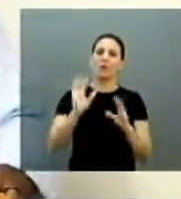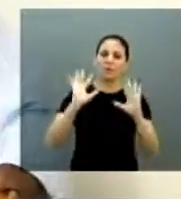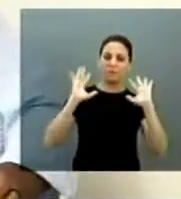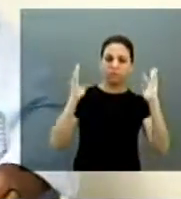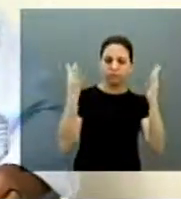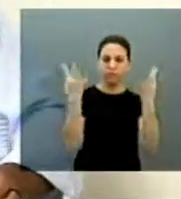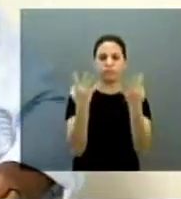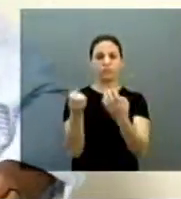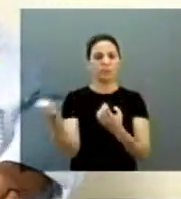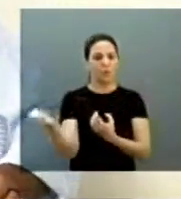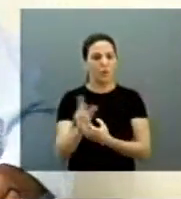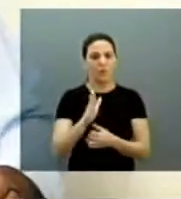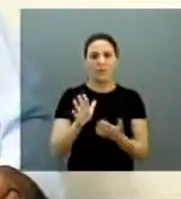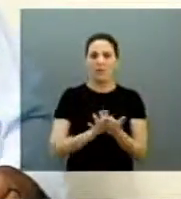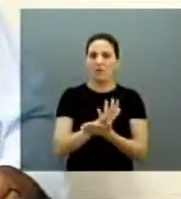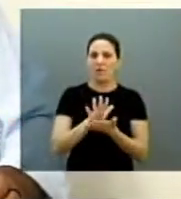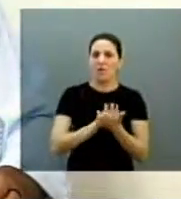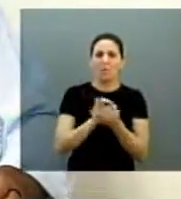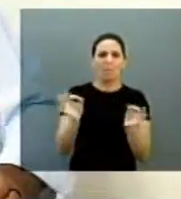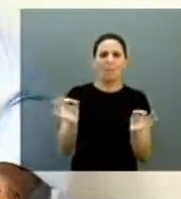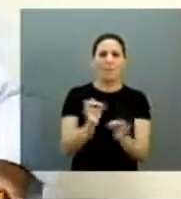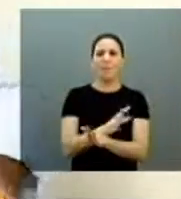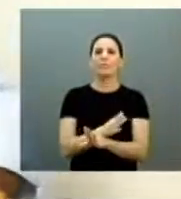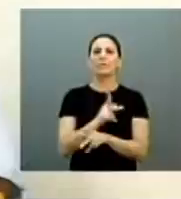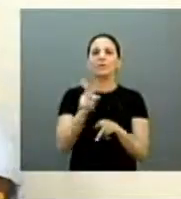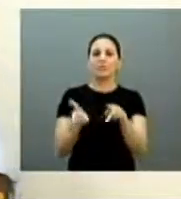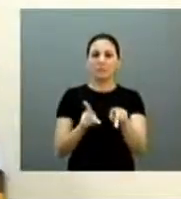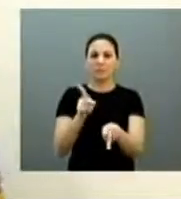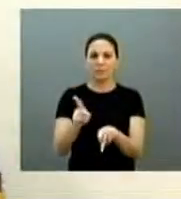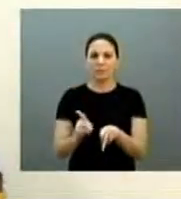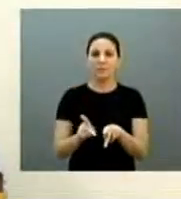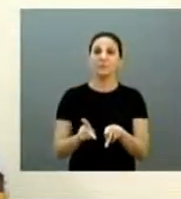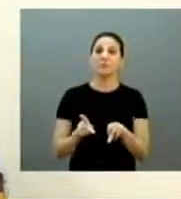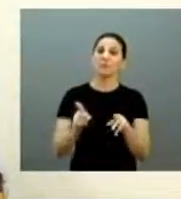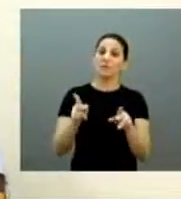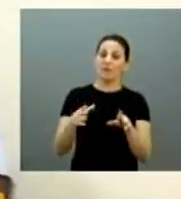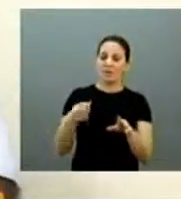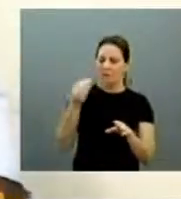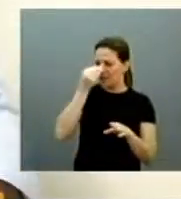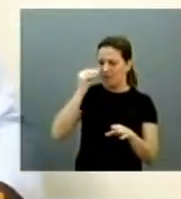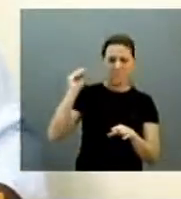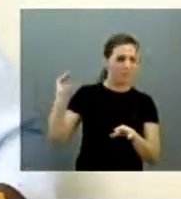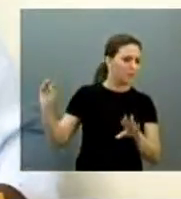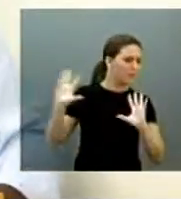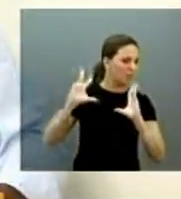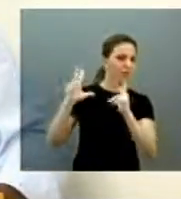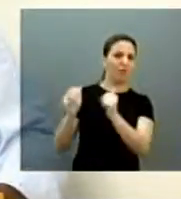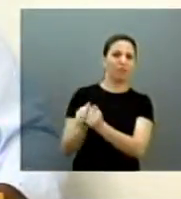acontecer mesmo, no poder público que abandona. A população vai sentir que aquilo é desprezo total mesmo.